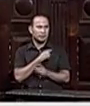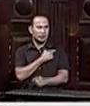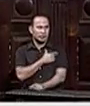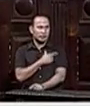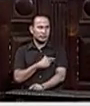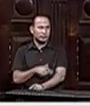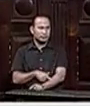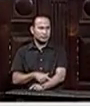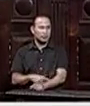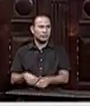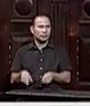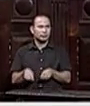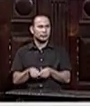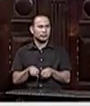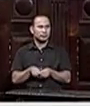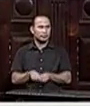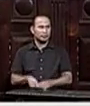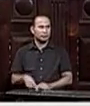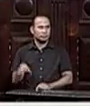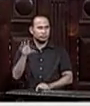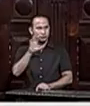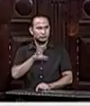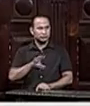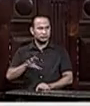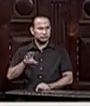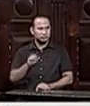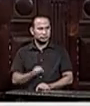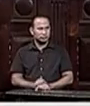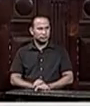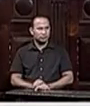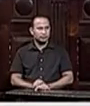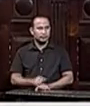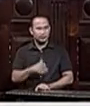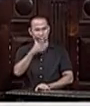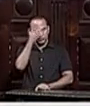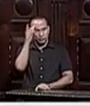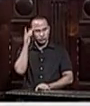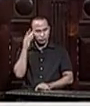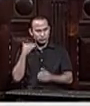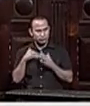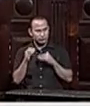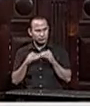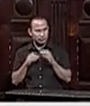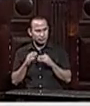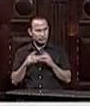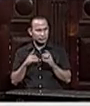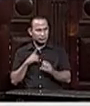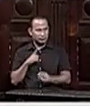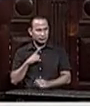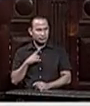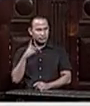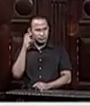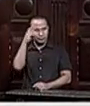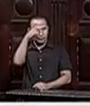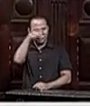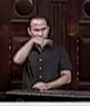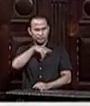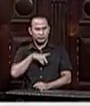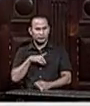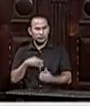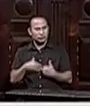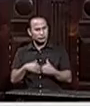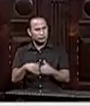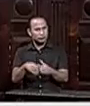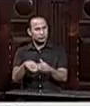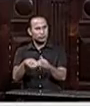e no Instituto de Previdência do Estado, esses servidores tiveram dificuldade de dar sequência